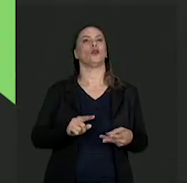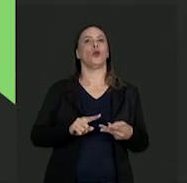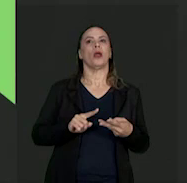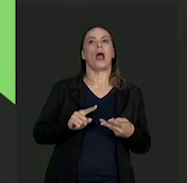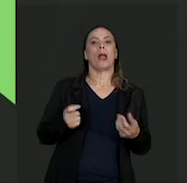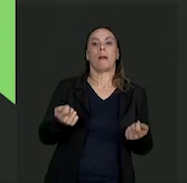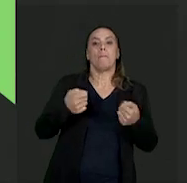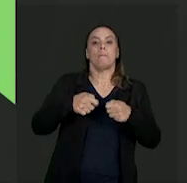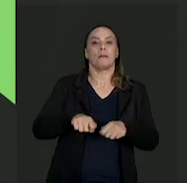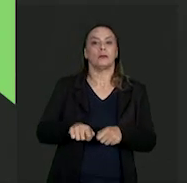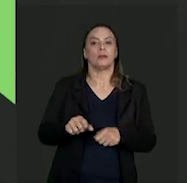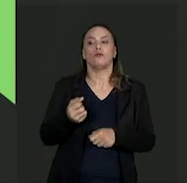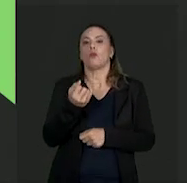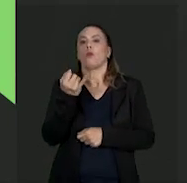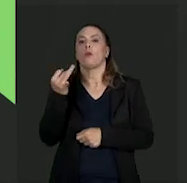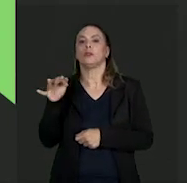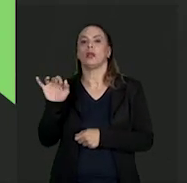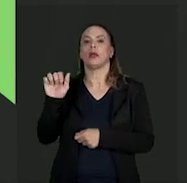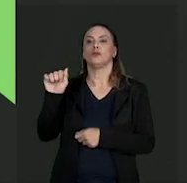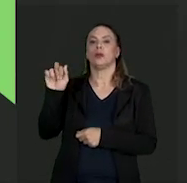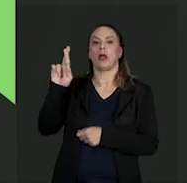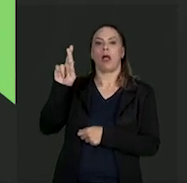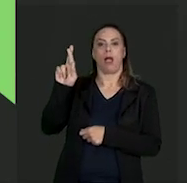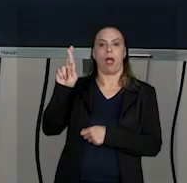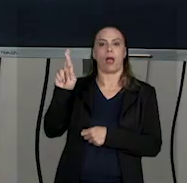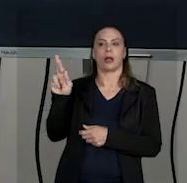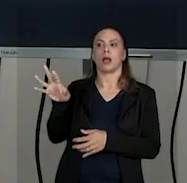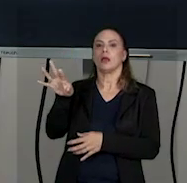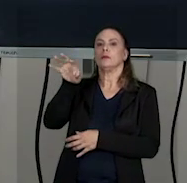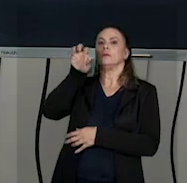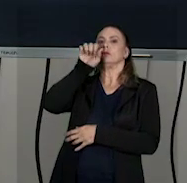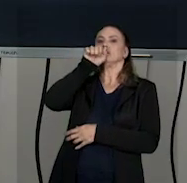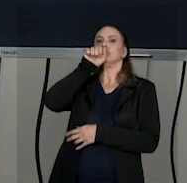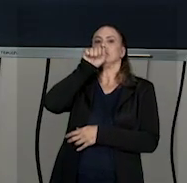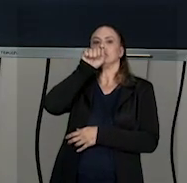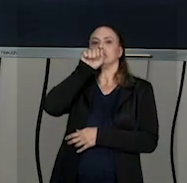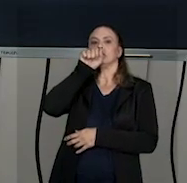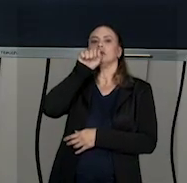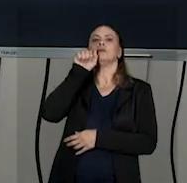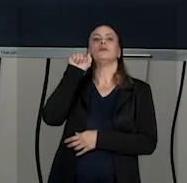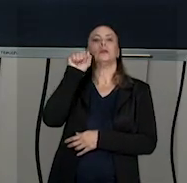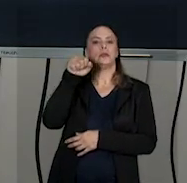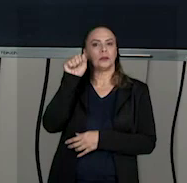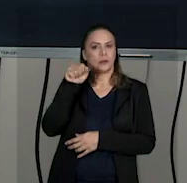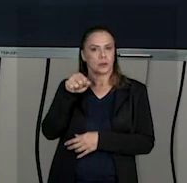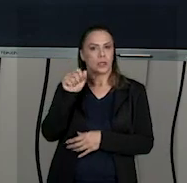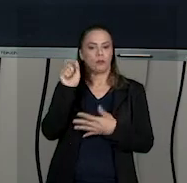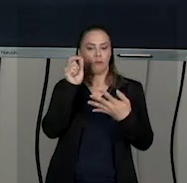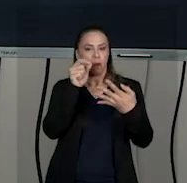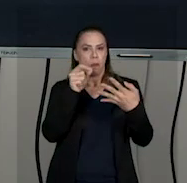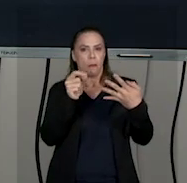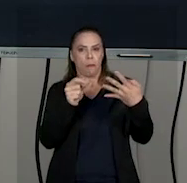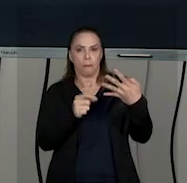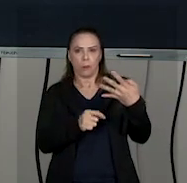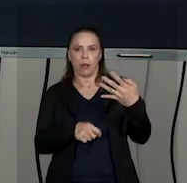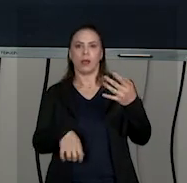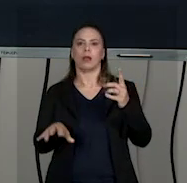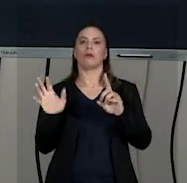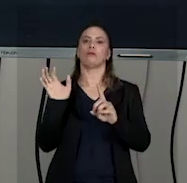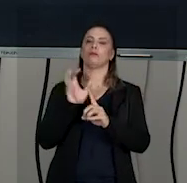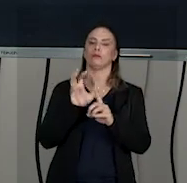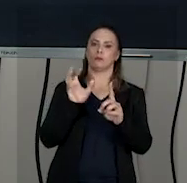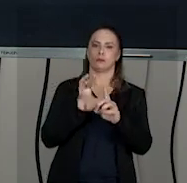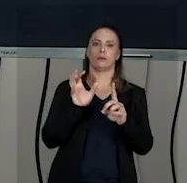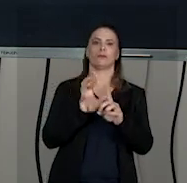armazenar pode influenciar sim, né? É influenciável sim. A gente consegue ter essa influência desses